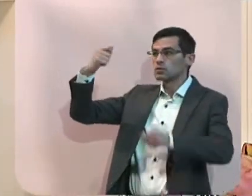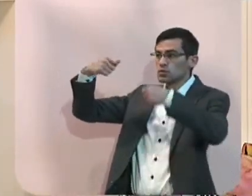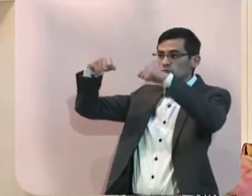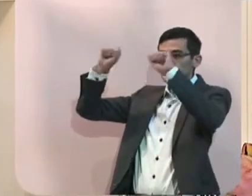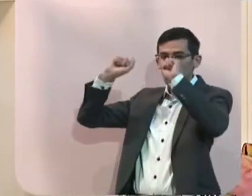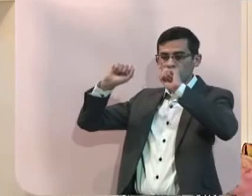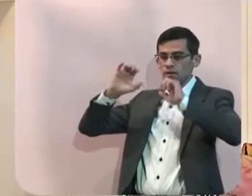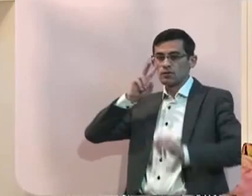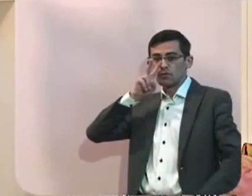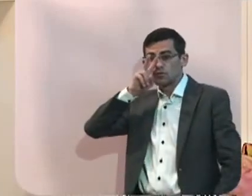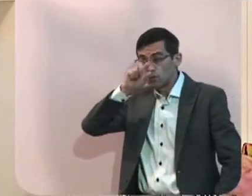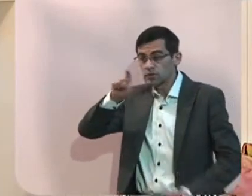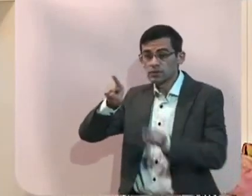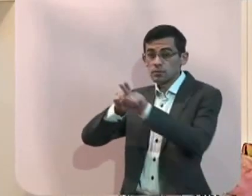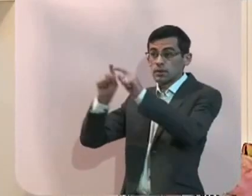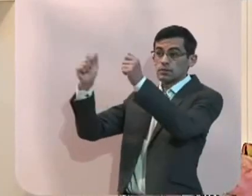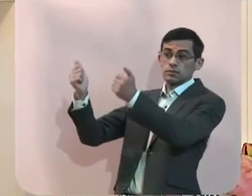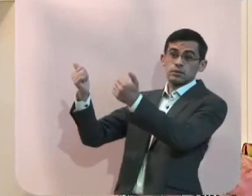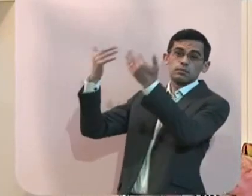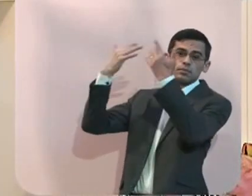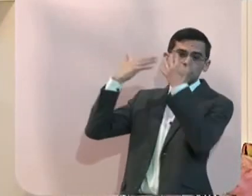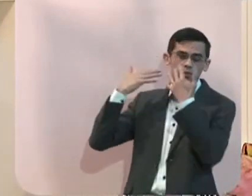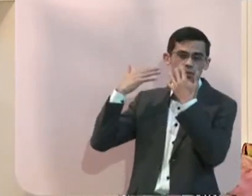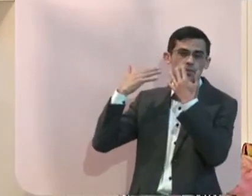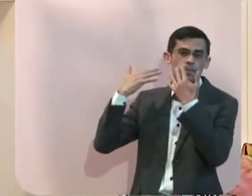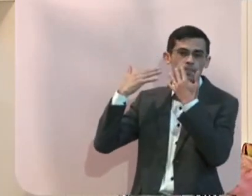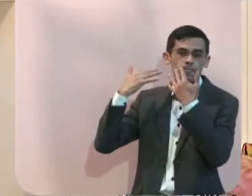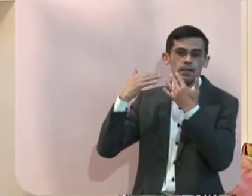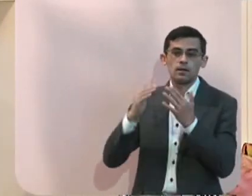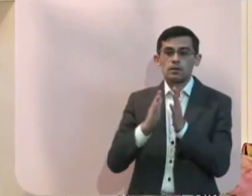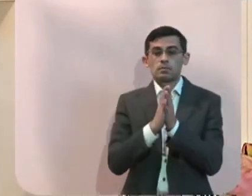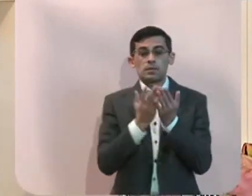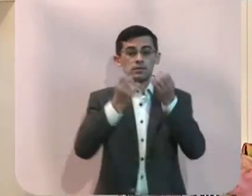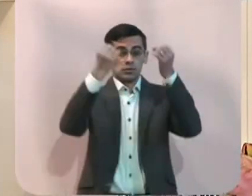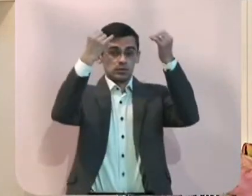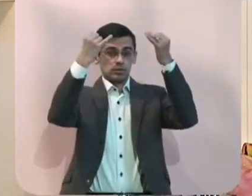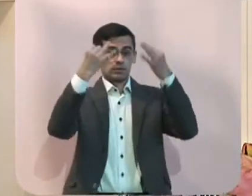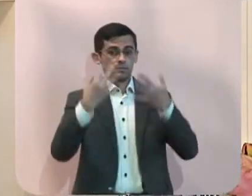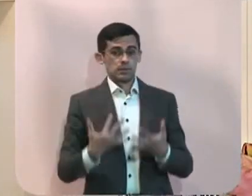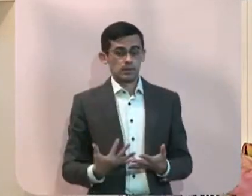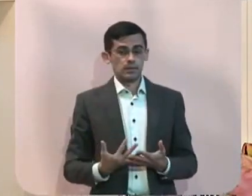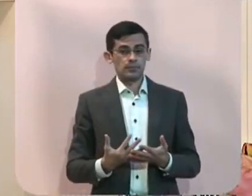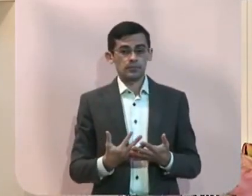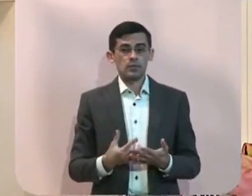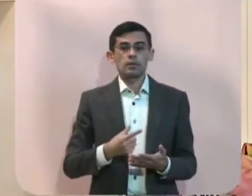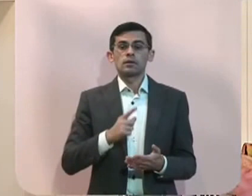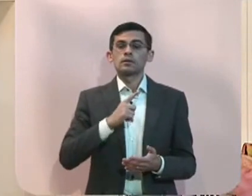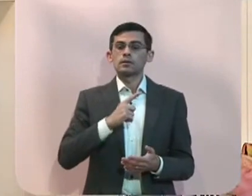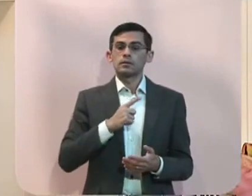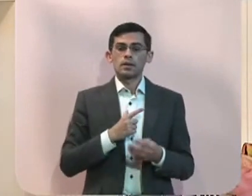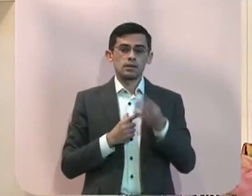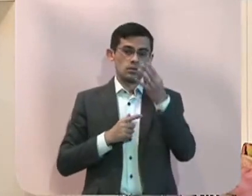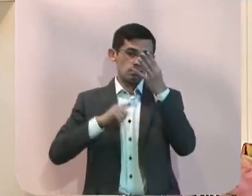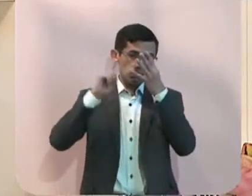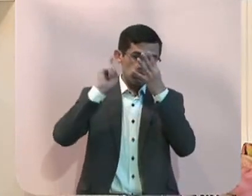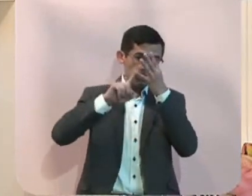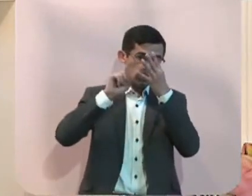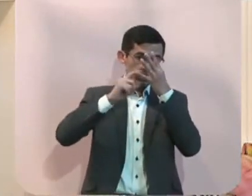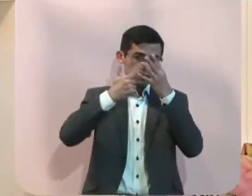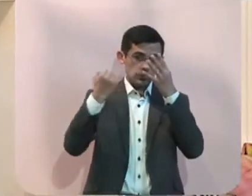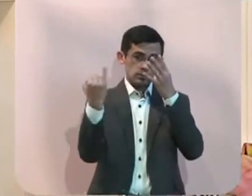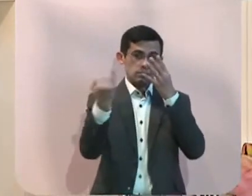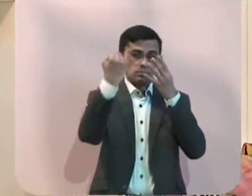capacita e Ele nos abençoa. Por fim, a palavra de Deus vai dizer que havia uma quarta